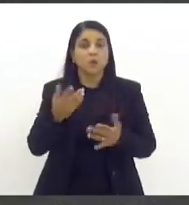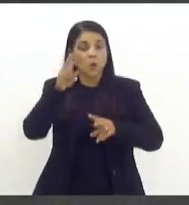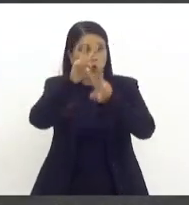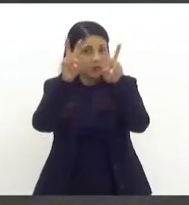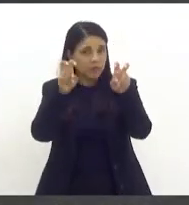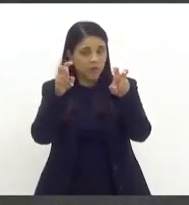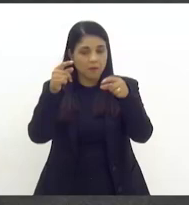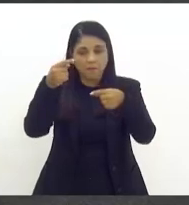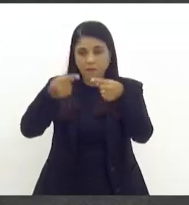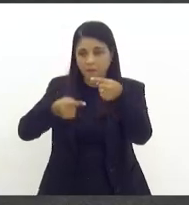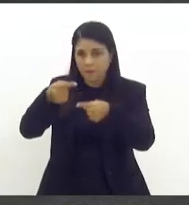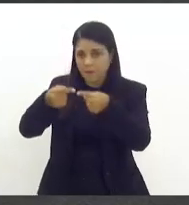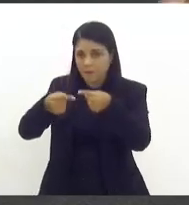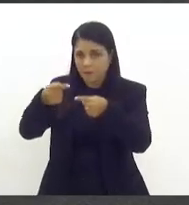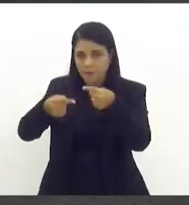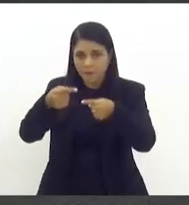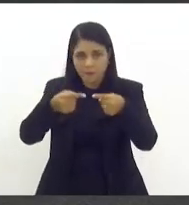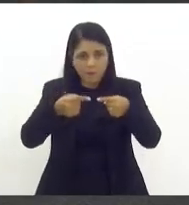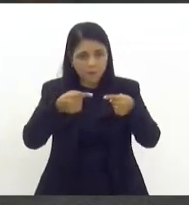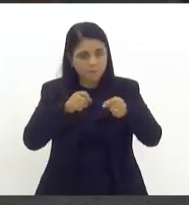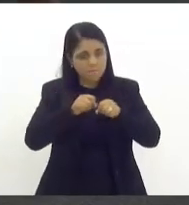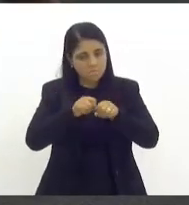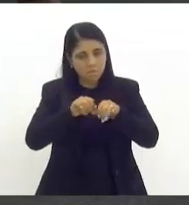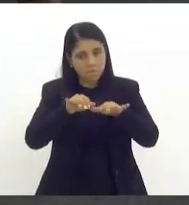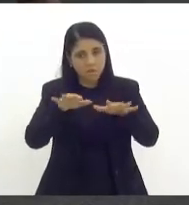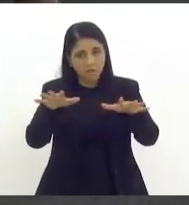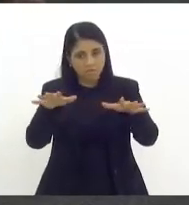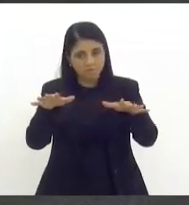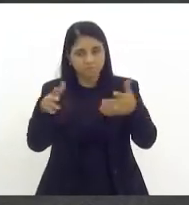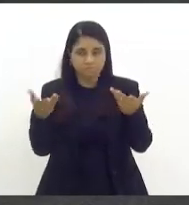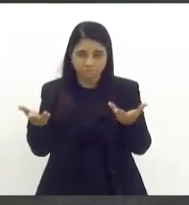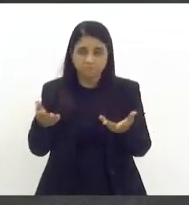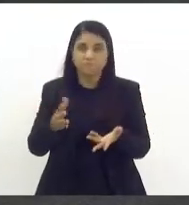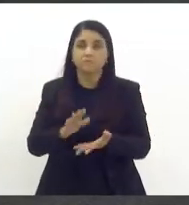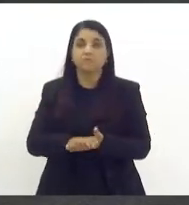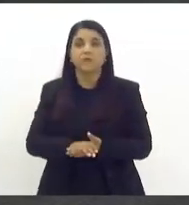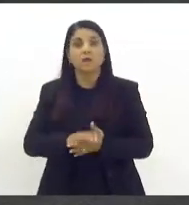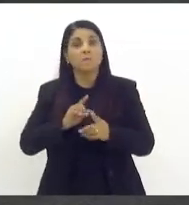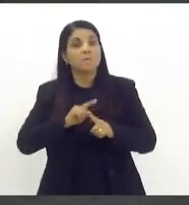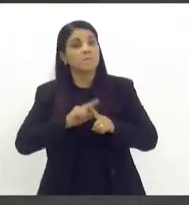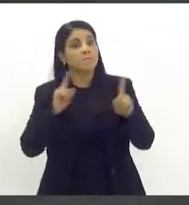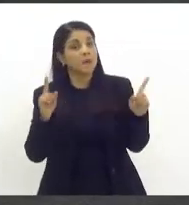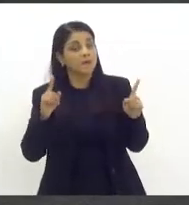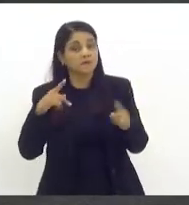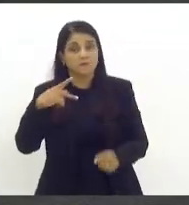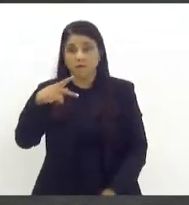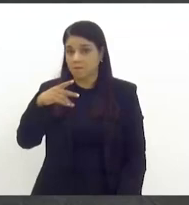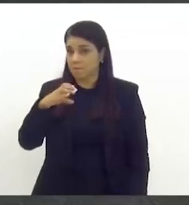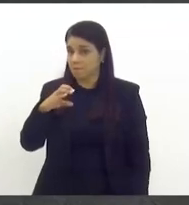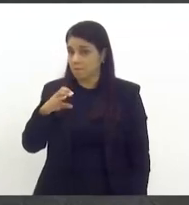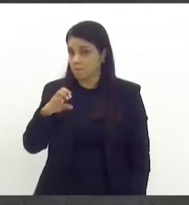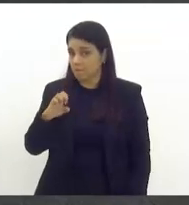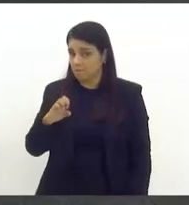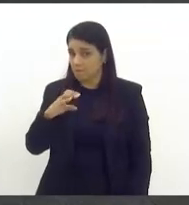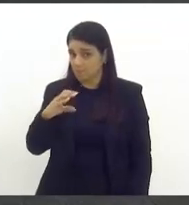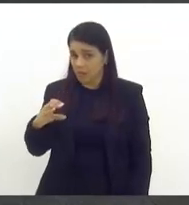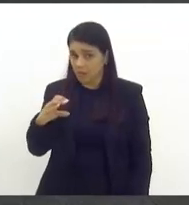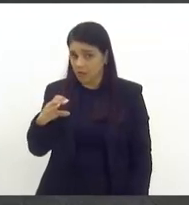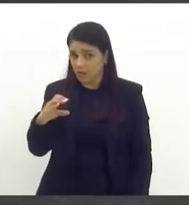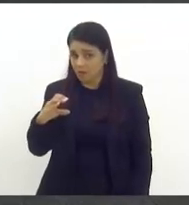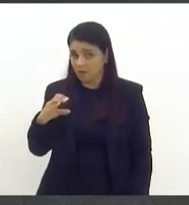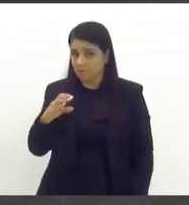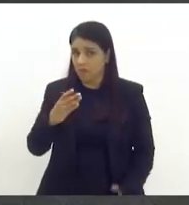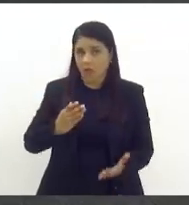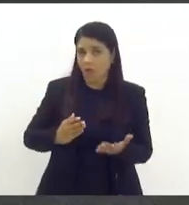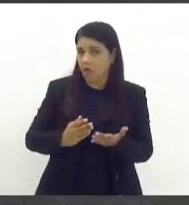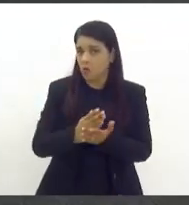muito mais ampla Mas até que não está aprovada ela está em